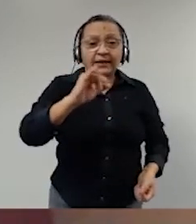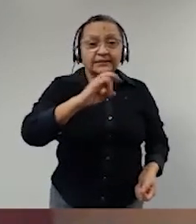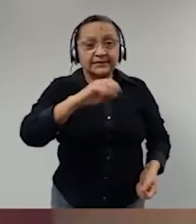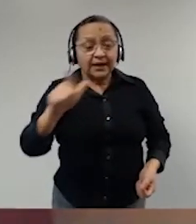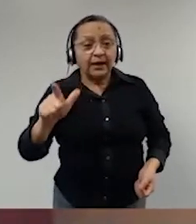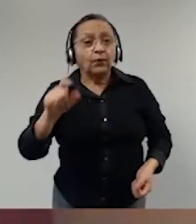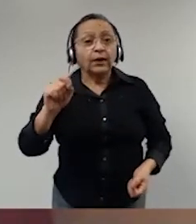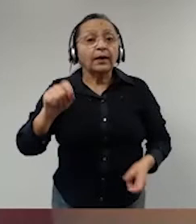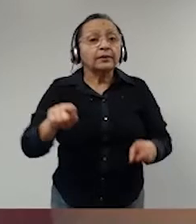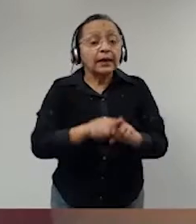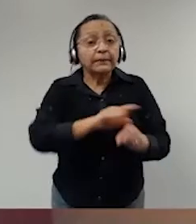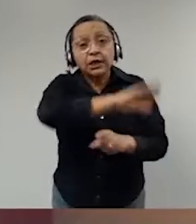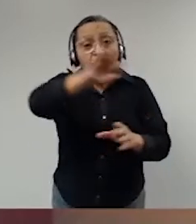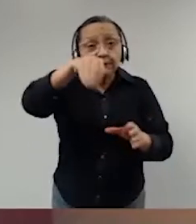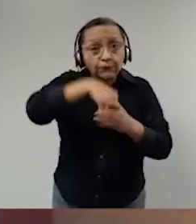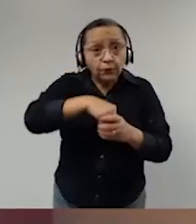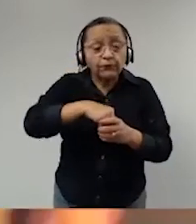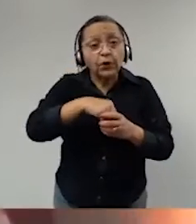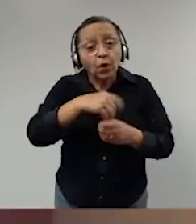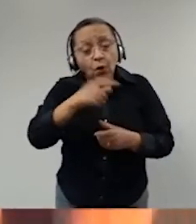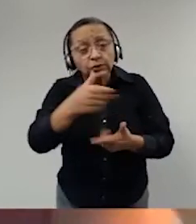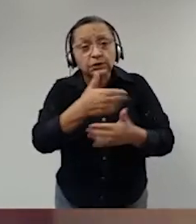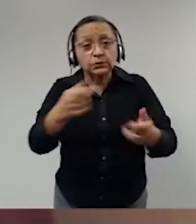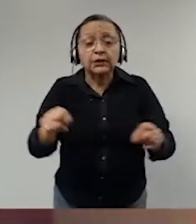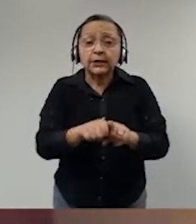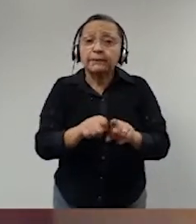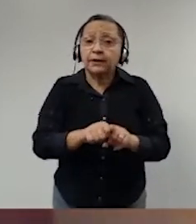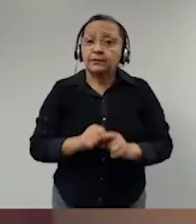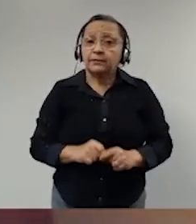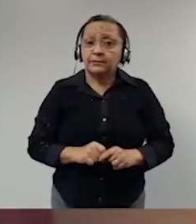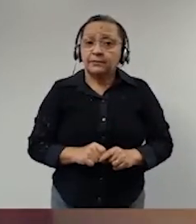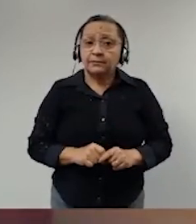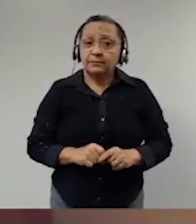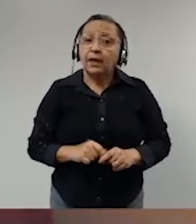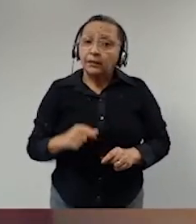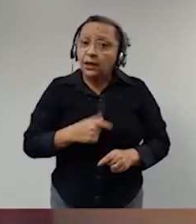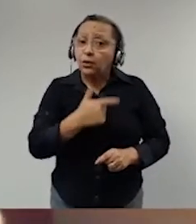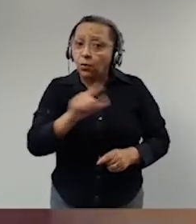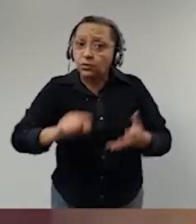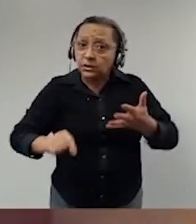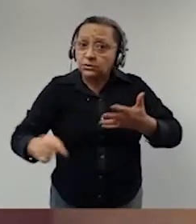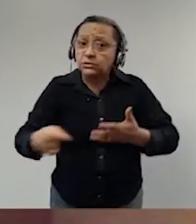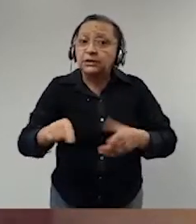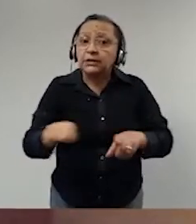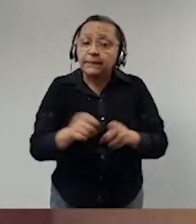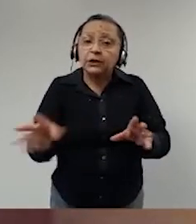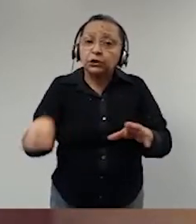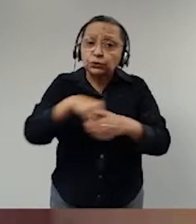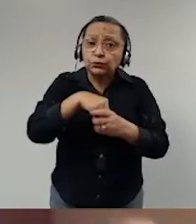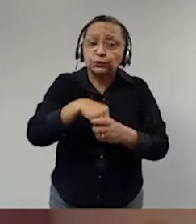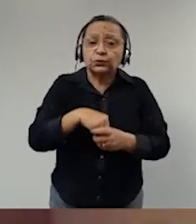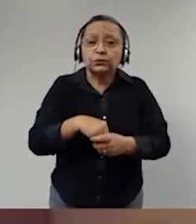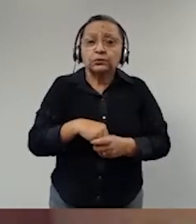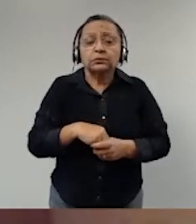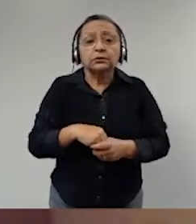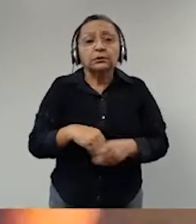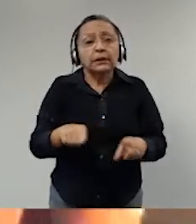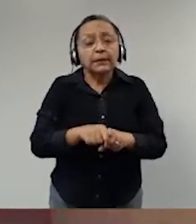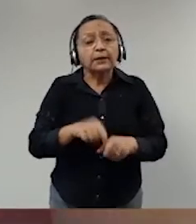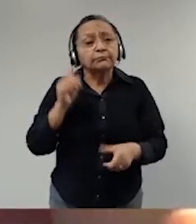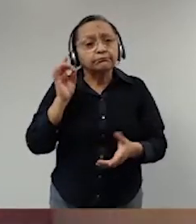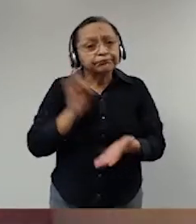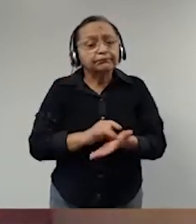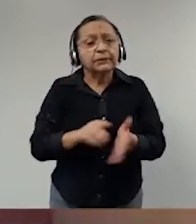de outras questões que têm a questão racial como um dos seus elementos fundamentais. Estou falando aqui da própria ideia